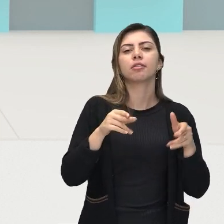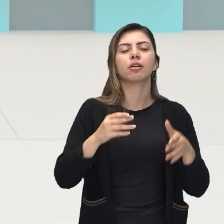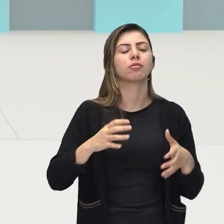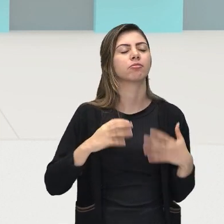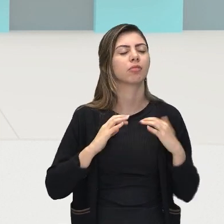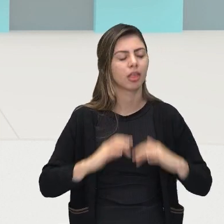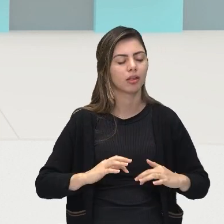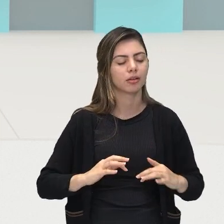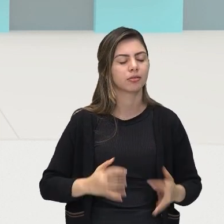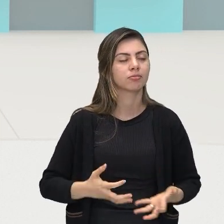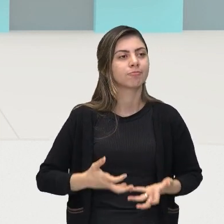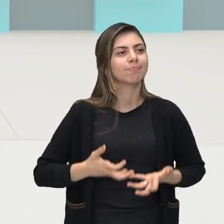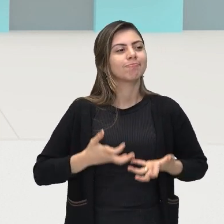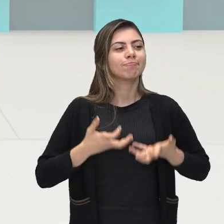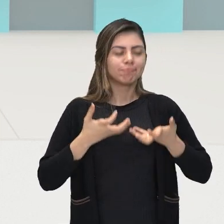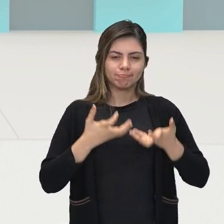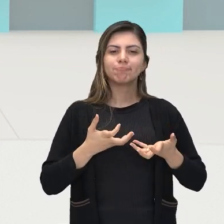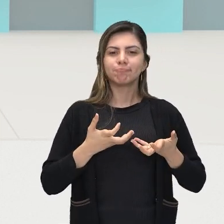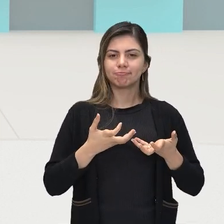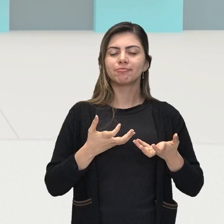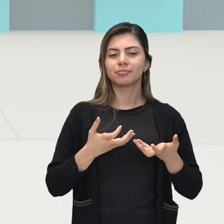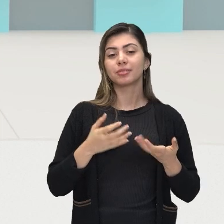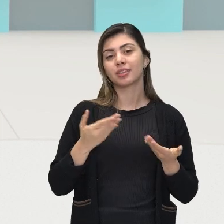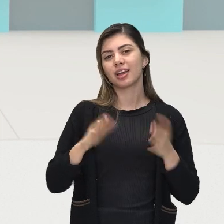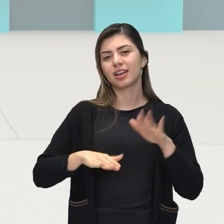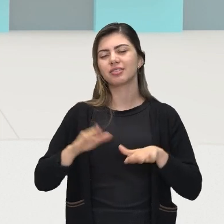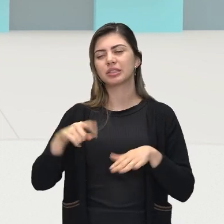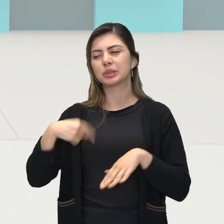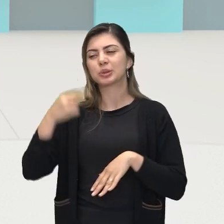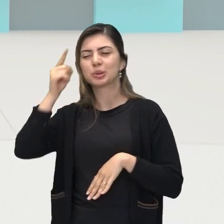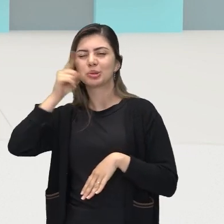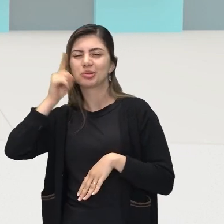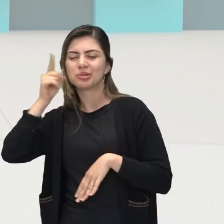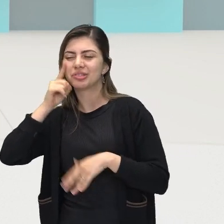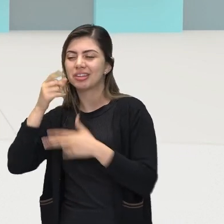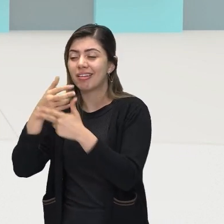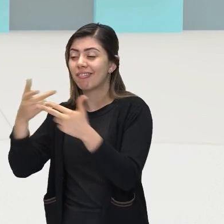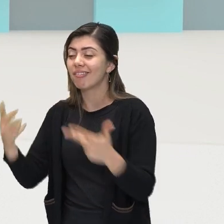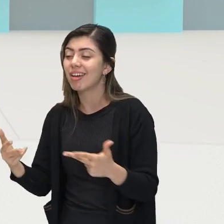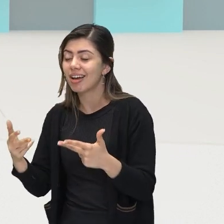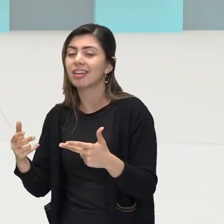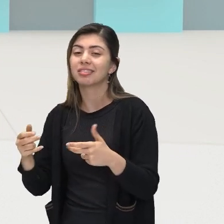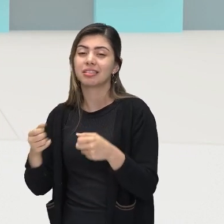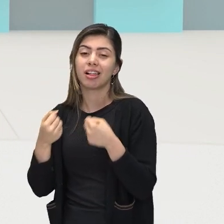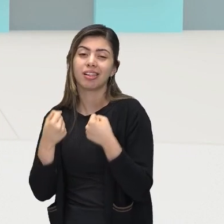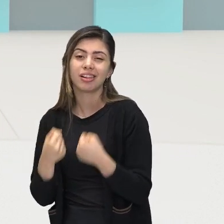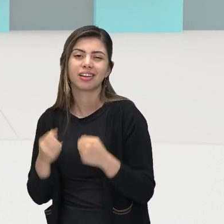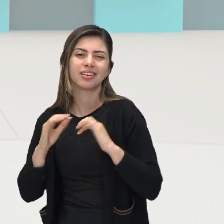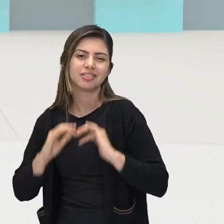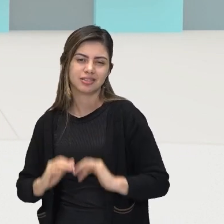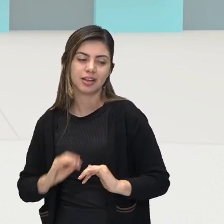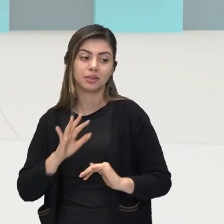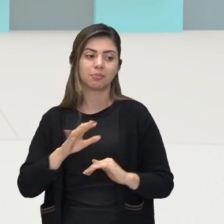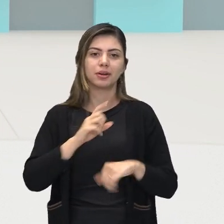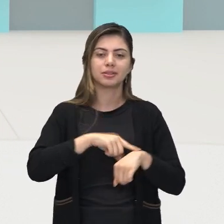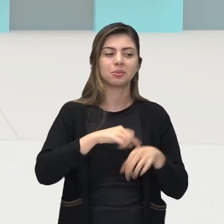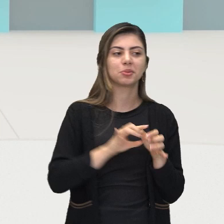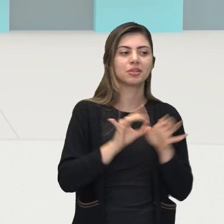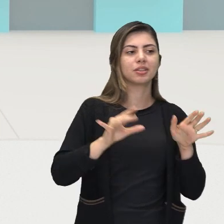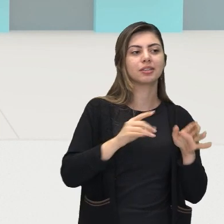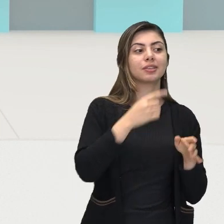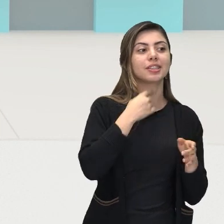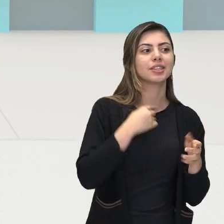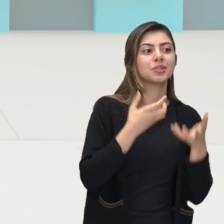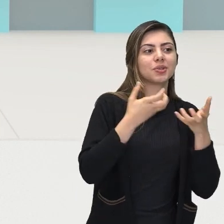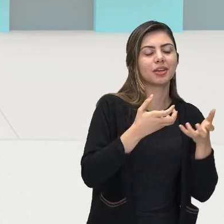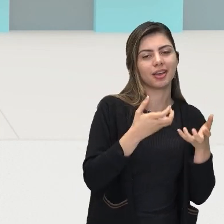seu mental das tarefas diárias que, às vezes, demandam, né, muito esforço para a gente. Continuando aí como o próximo